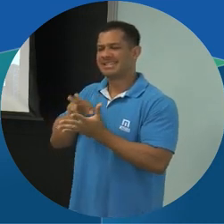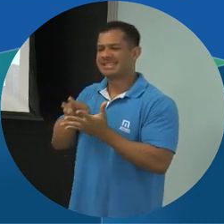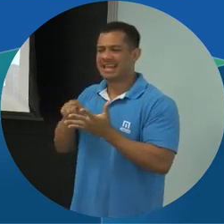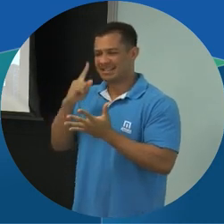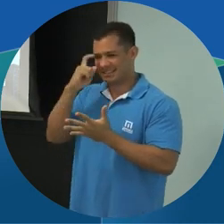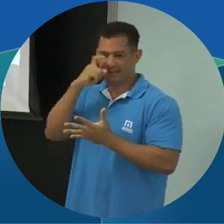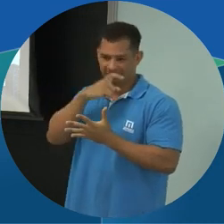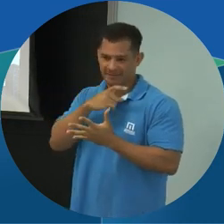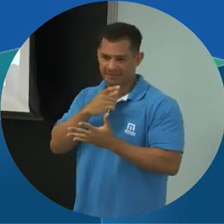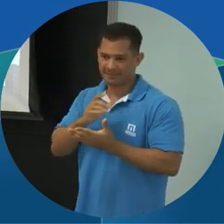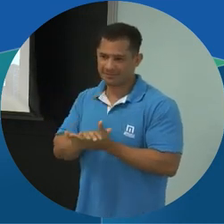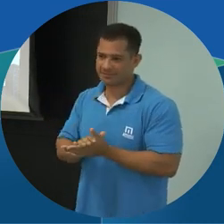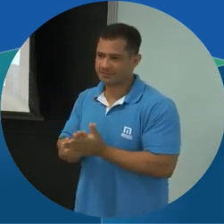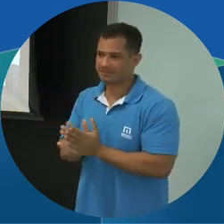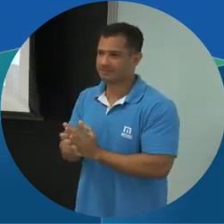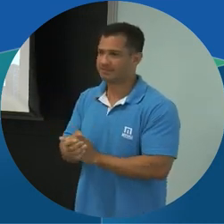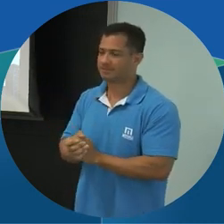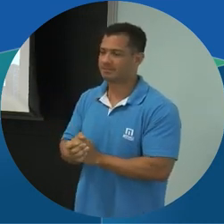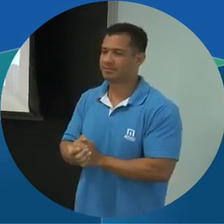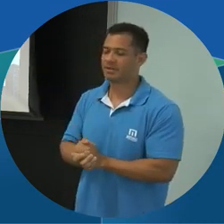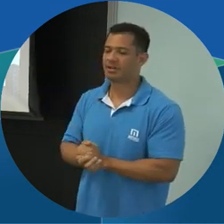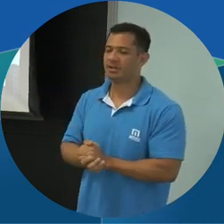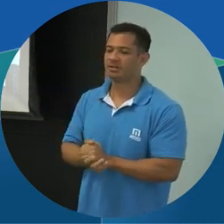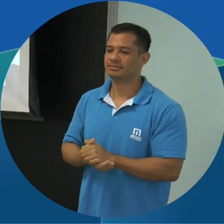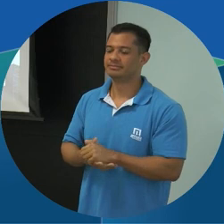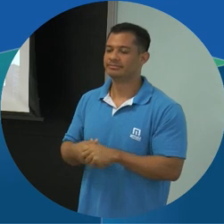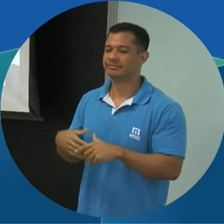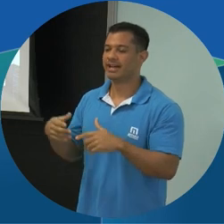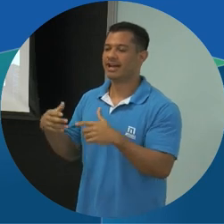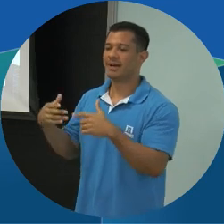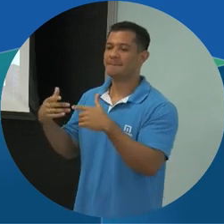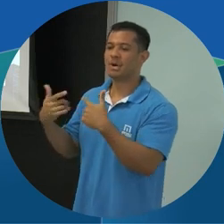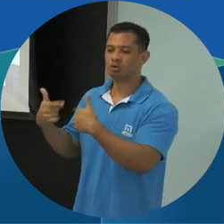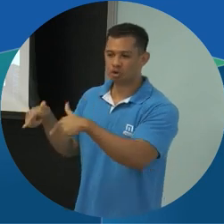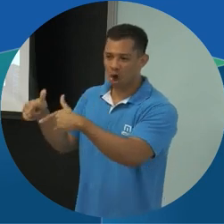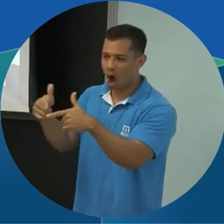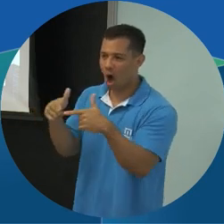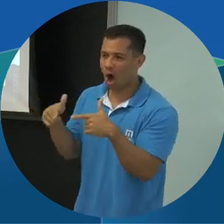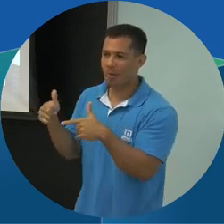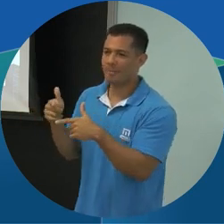serem vencidos. Volume de mão de obra,